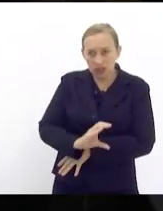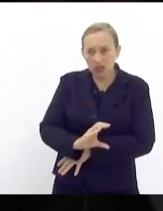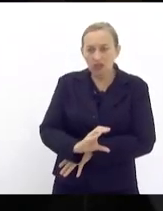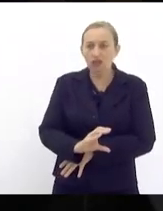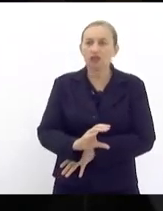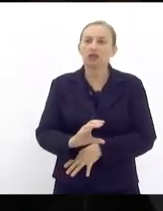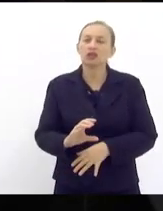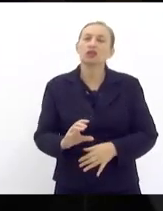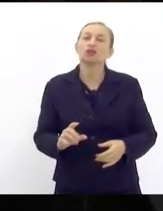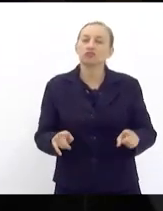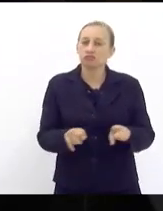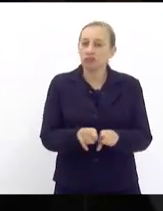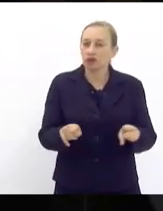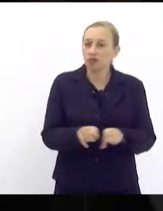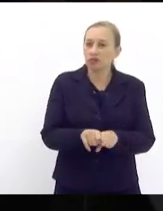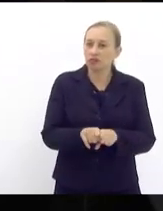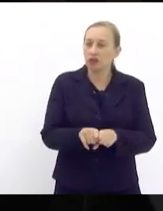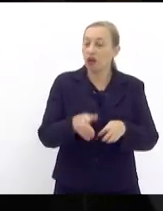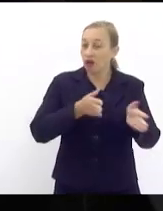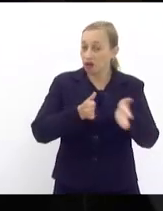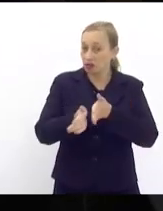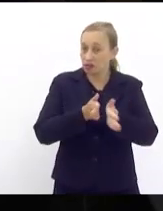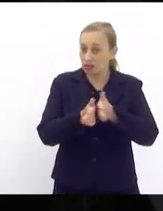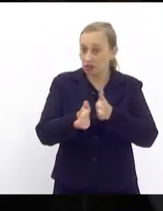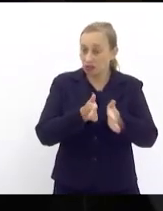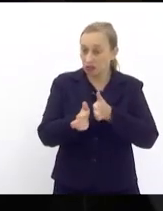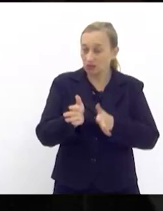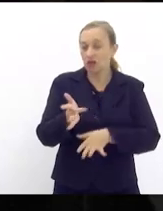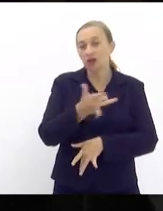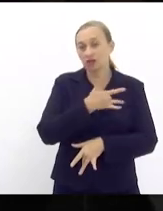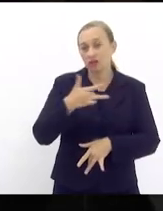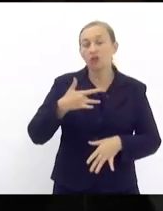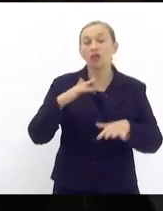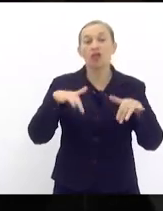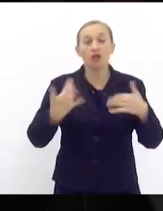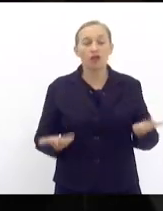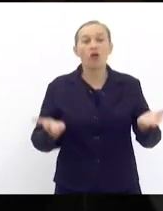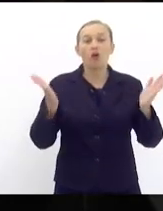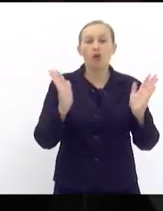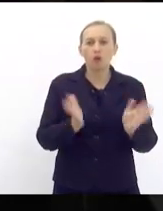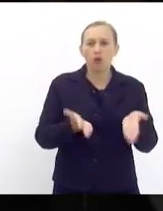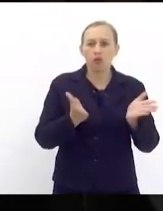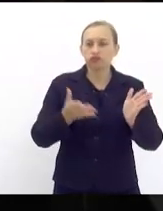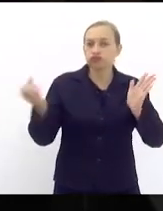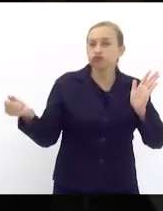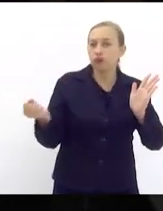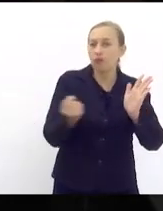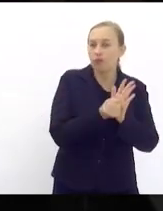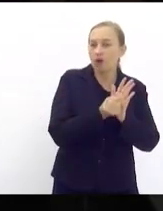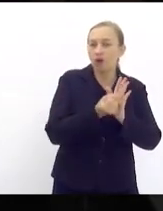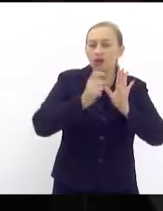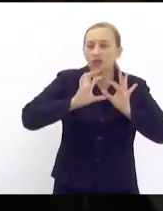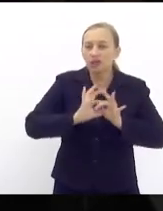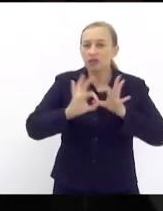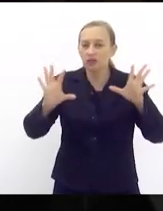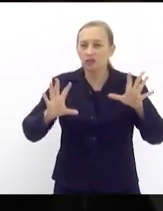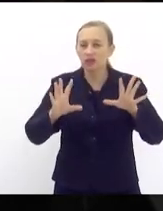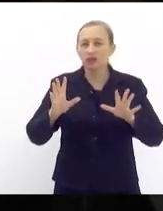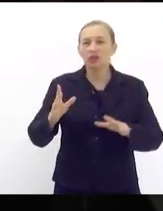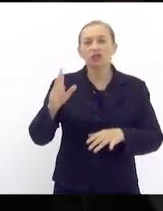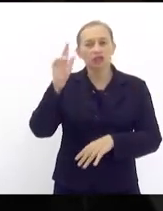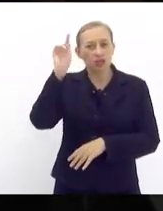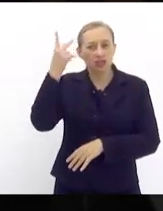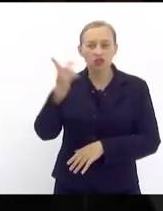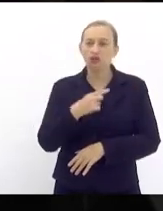plena também de acesso e promoção à saúde Então hoje nesse Marco de redemocratização da história do nosso país